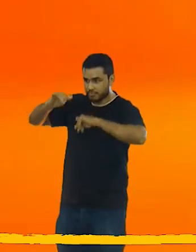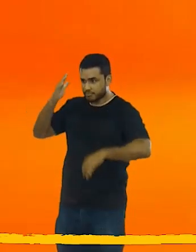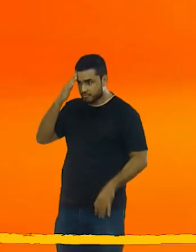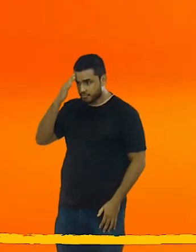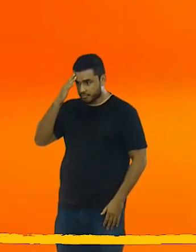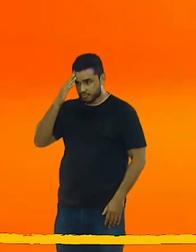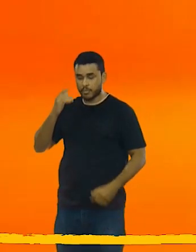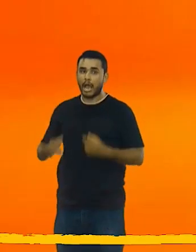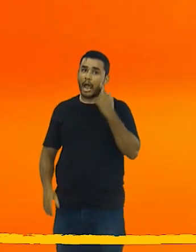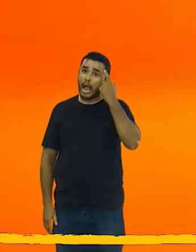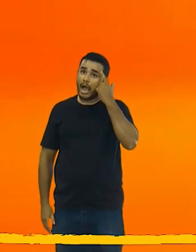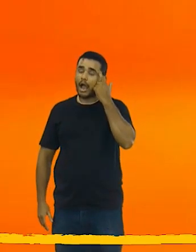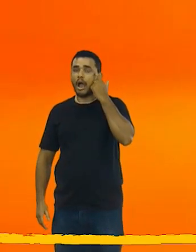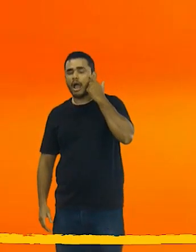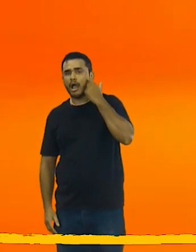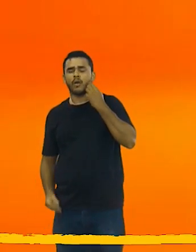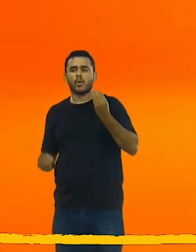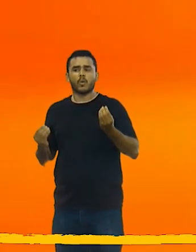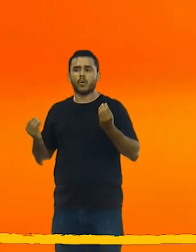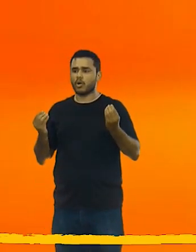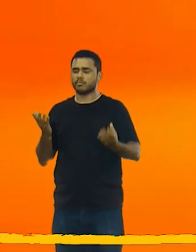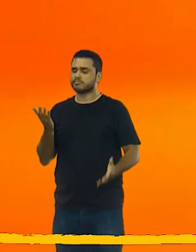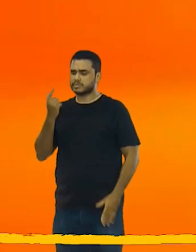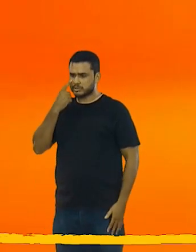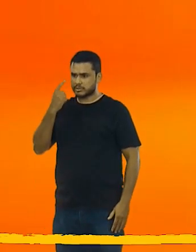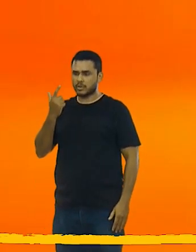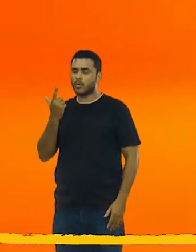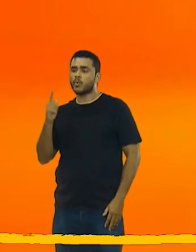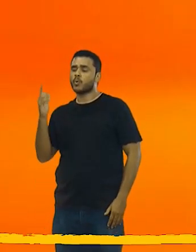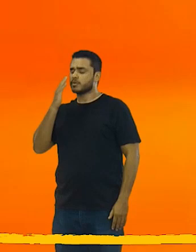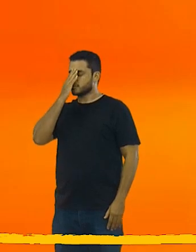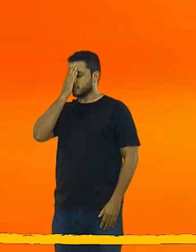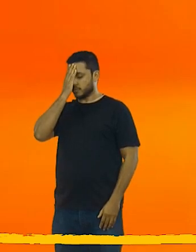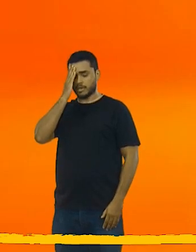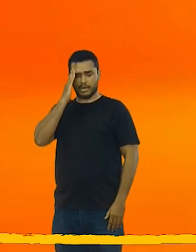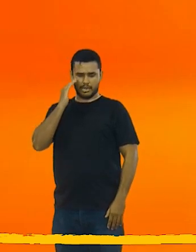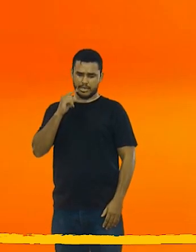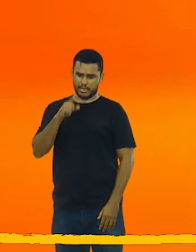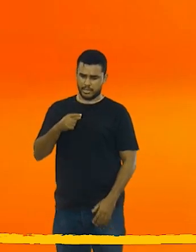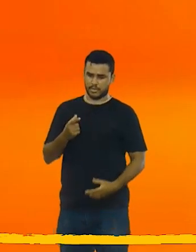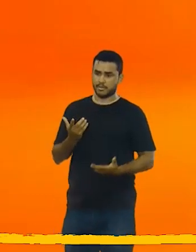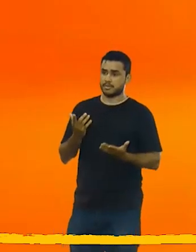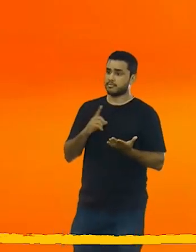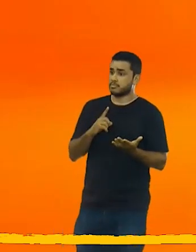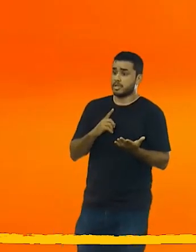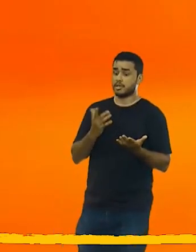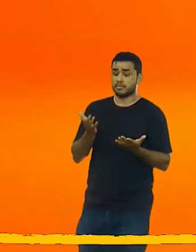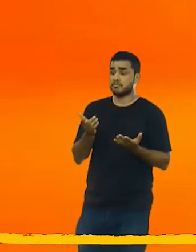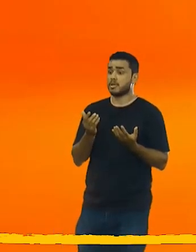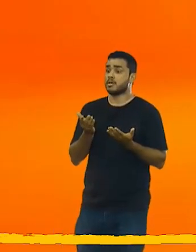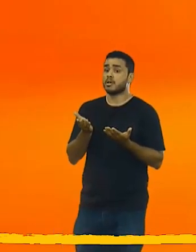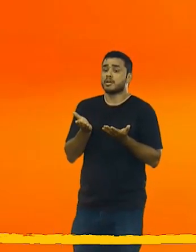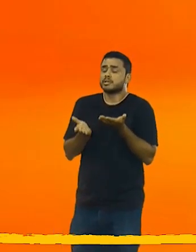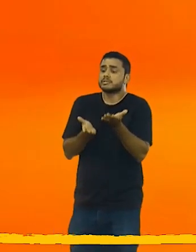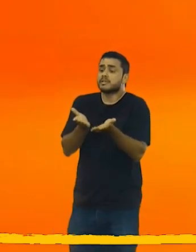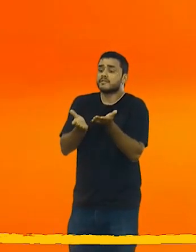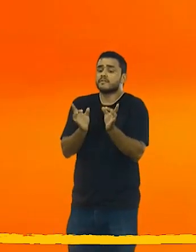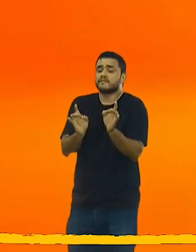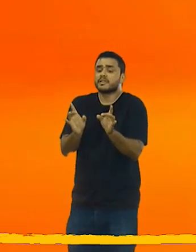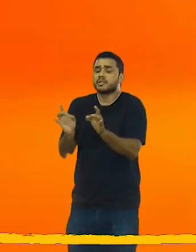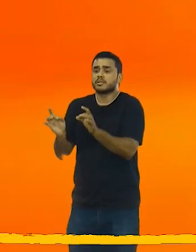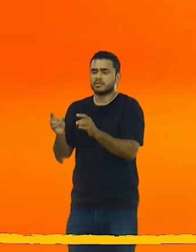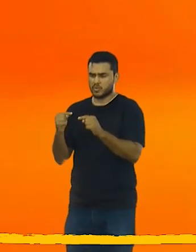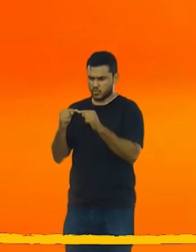terciário. Fernandes, o que seria o setor terciário? O setor terciário de bens e serviços. Mas onde é que isso envolve